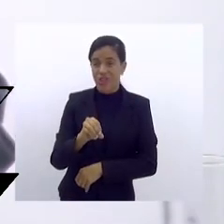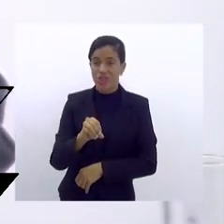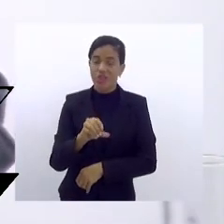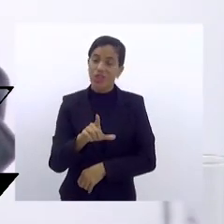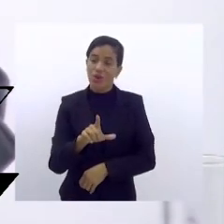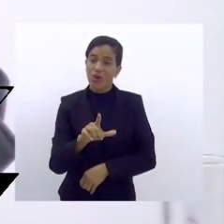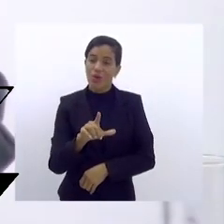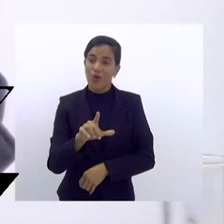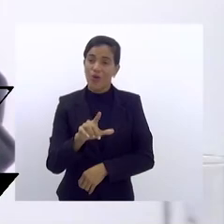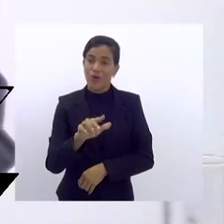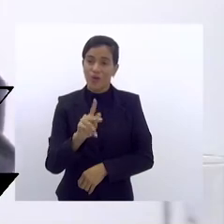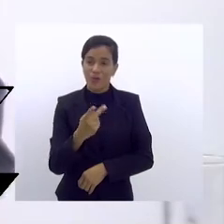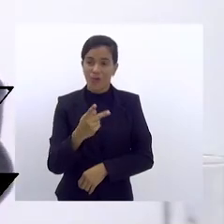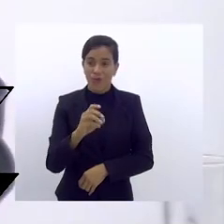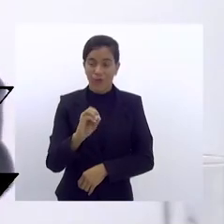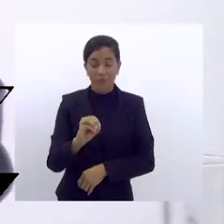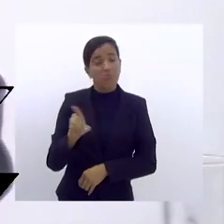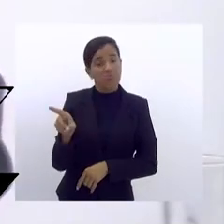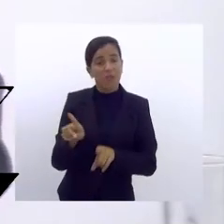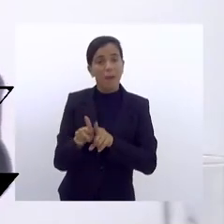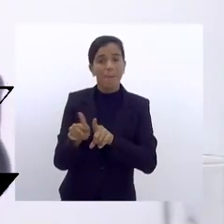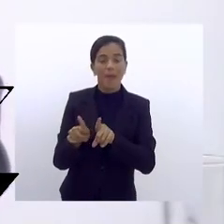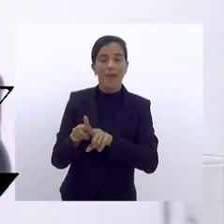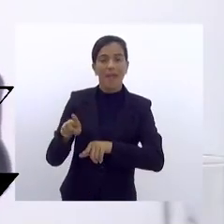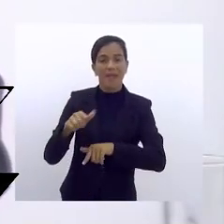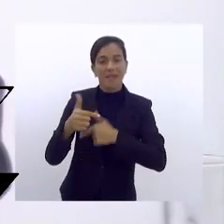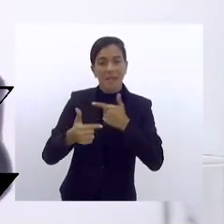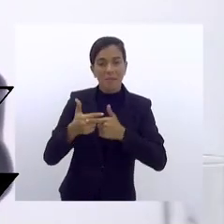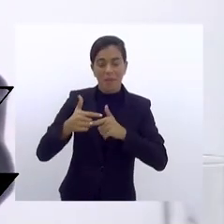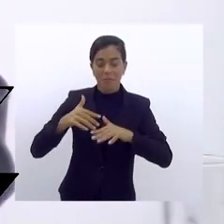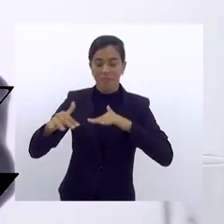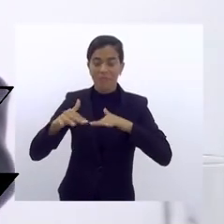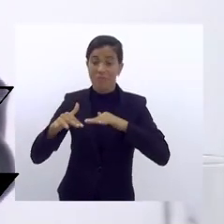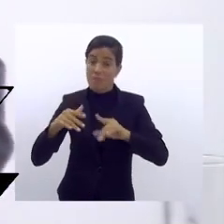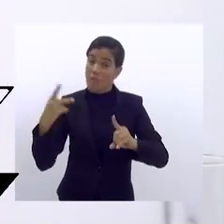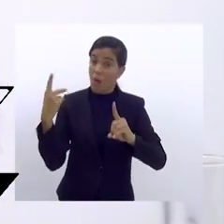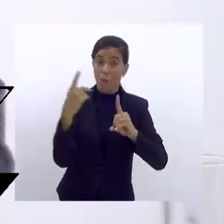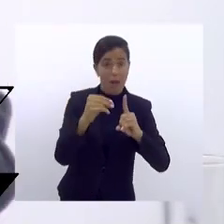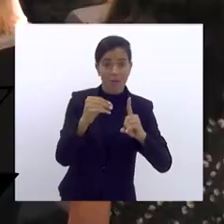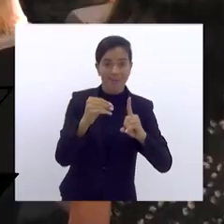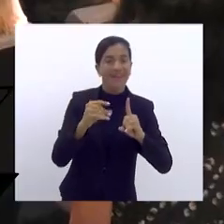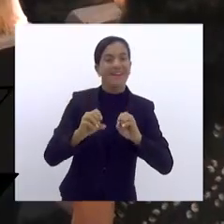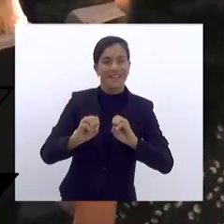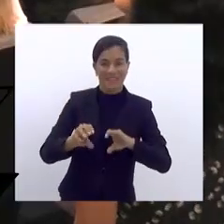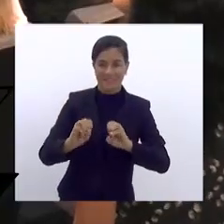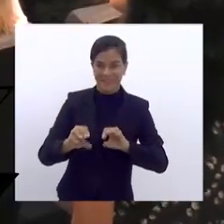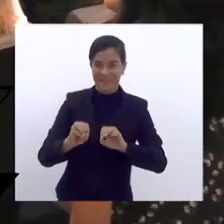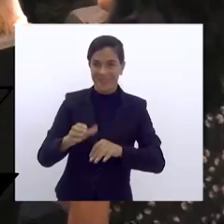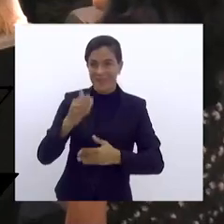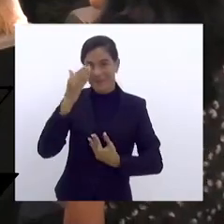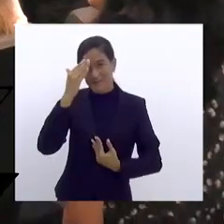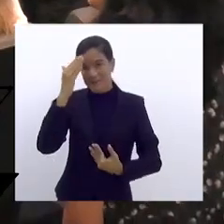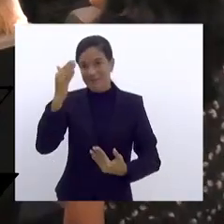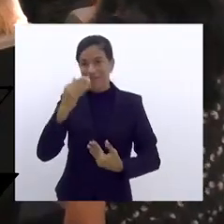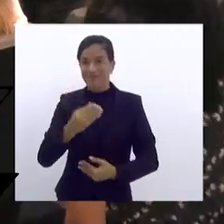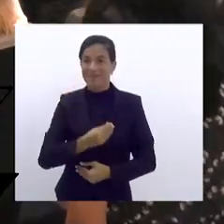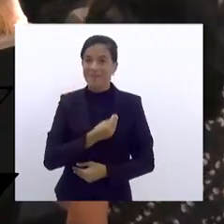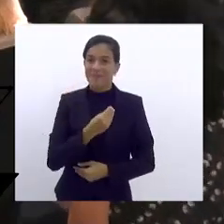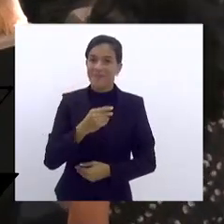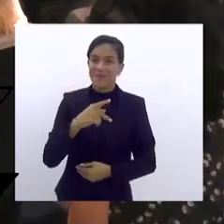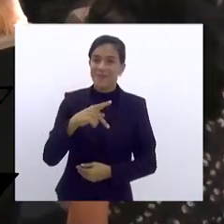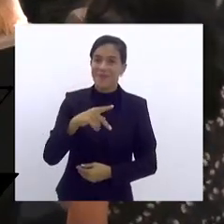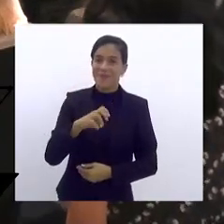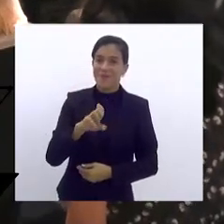mobilizadora da rede Não Bata Eduque Obrigado pela presença Pérola e